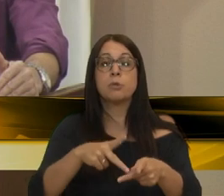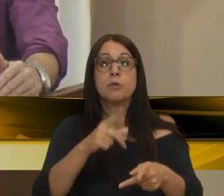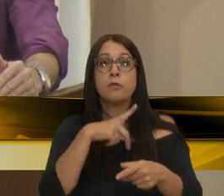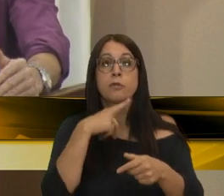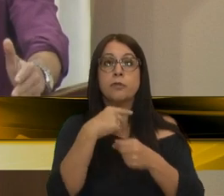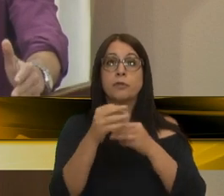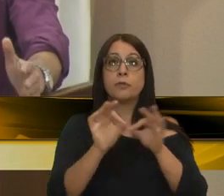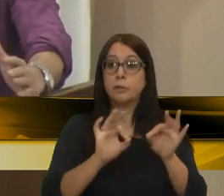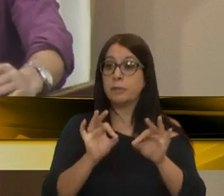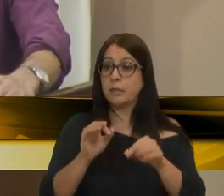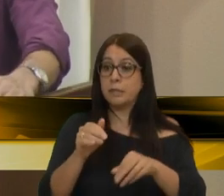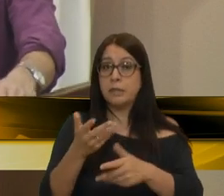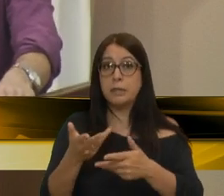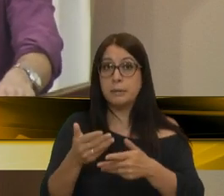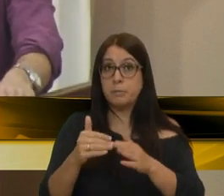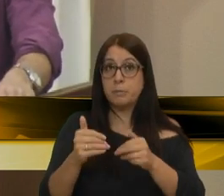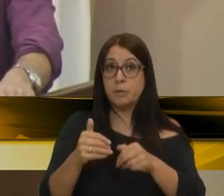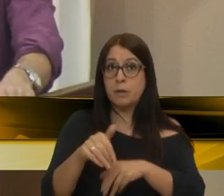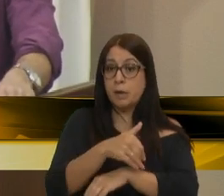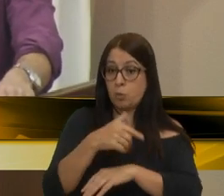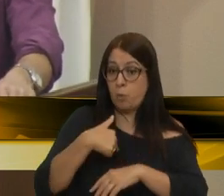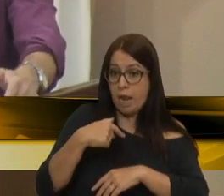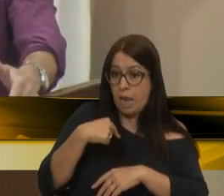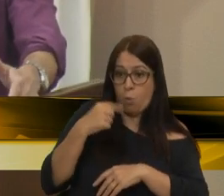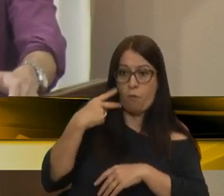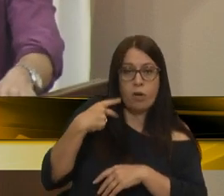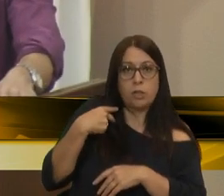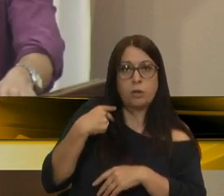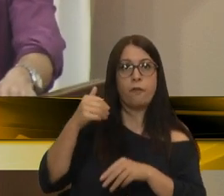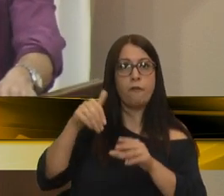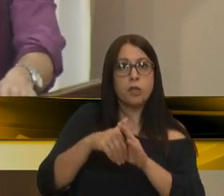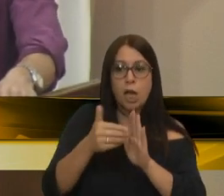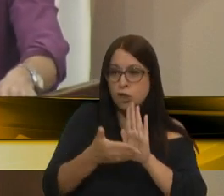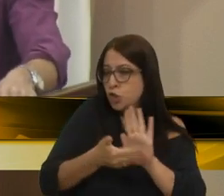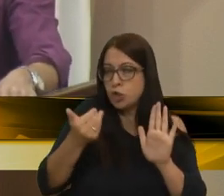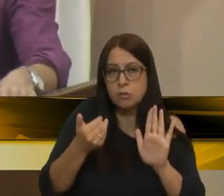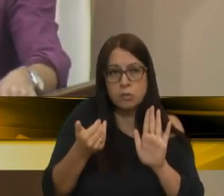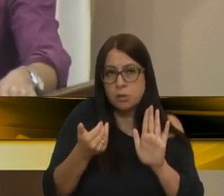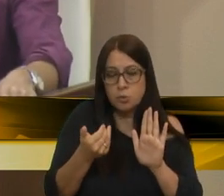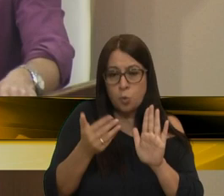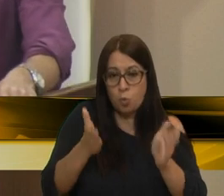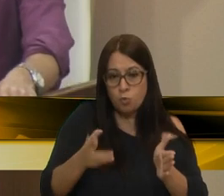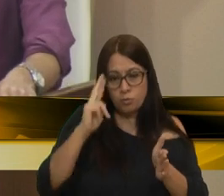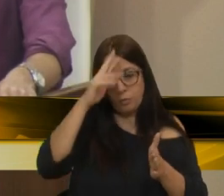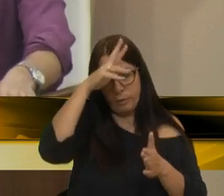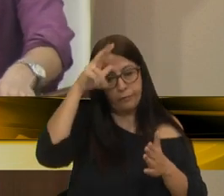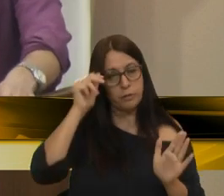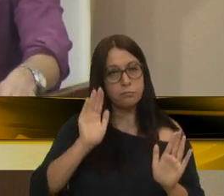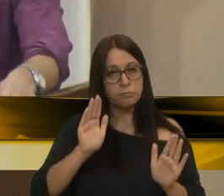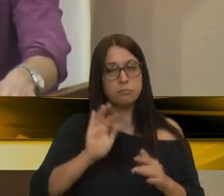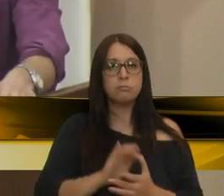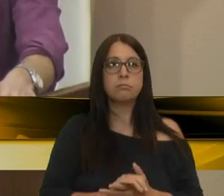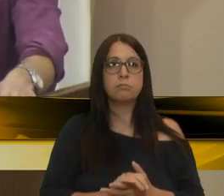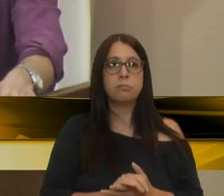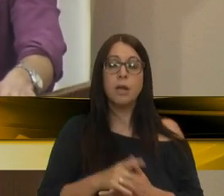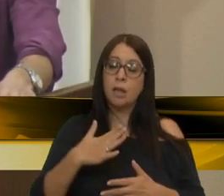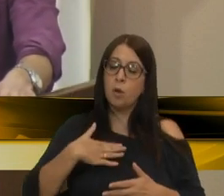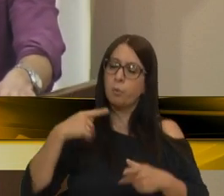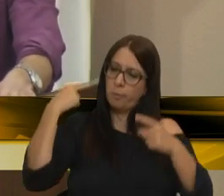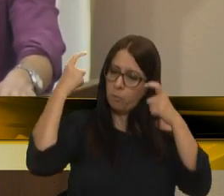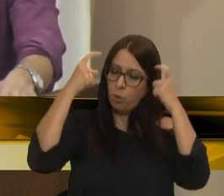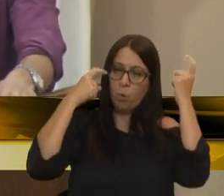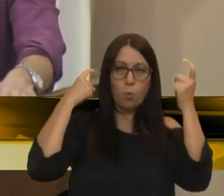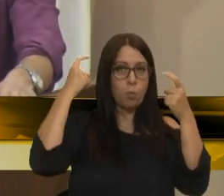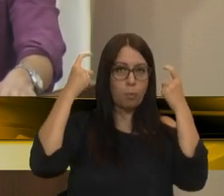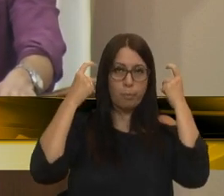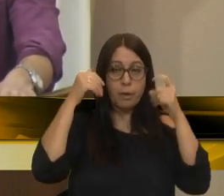rua, não é este vereador que vai votar tirando o atual prefeito. Me preocupa muito,